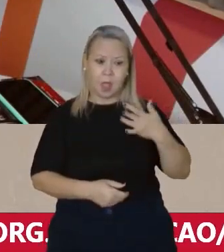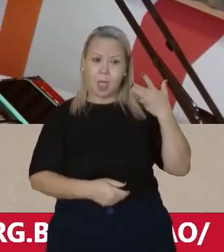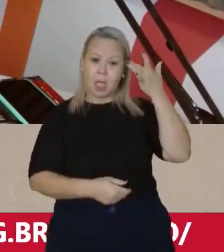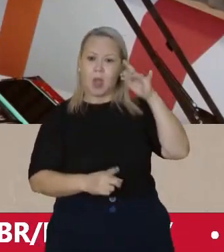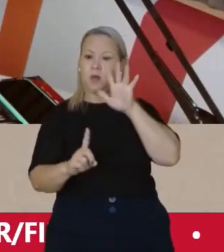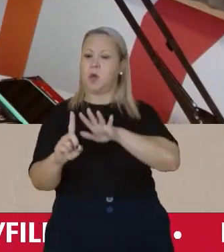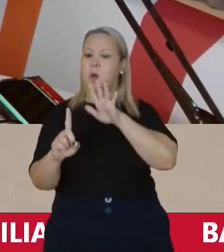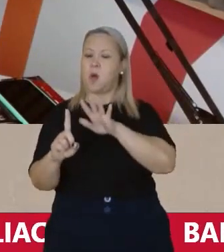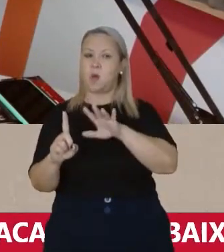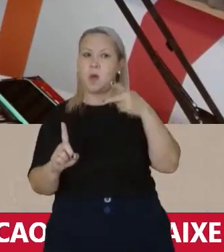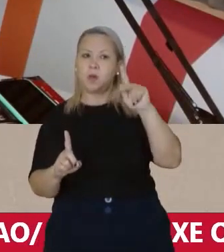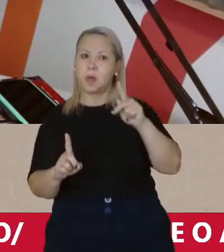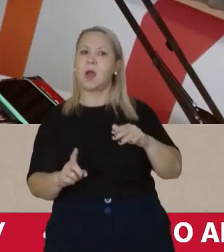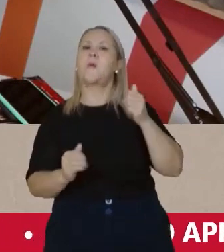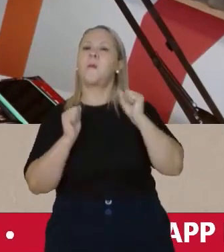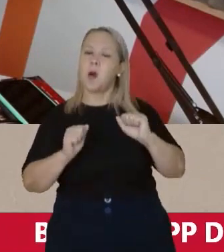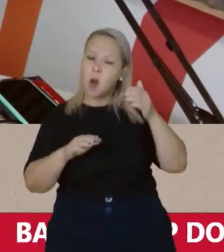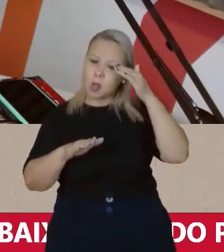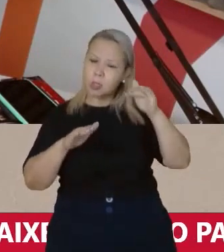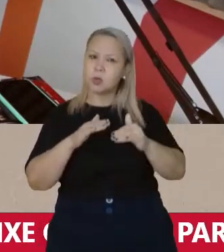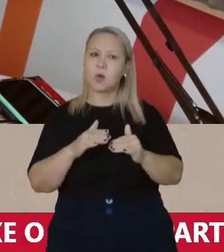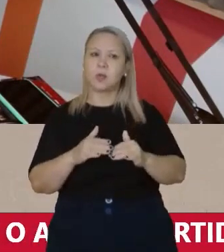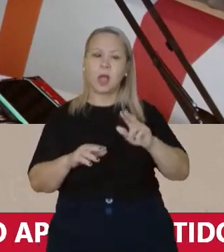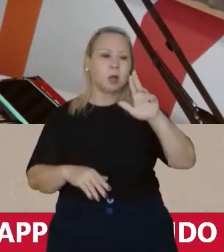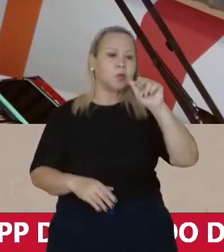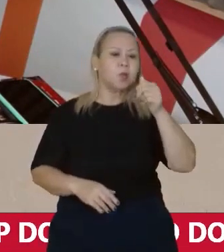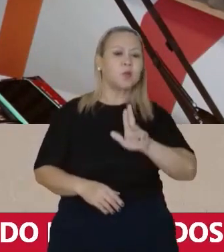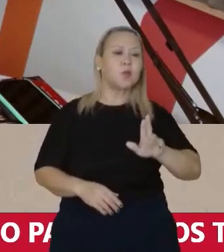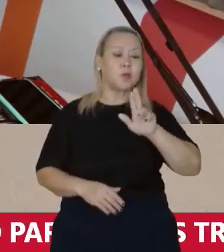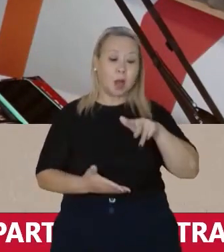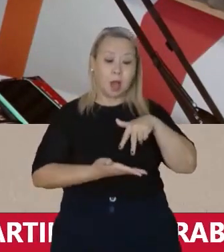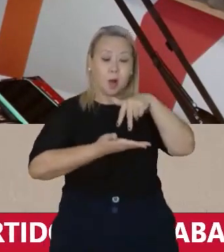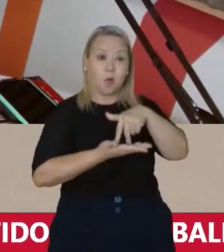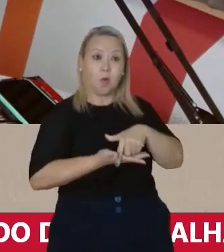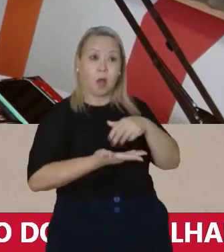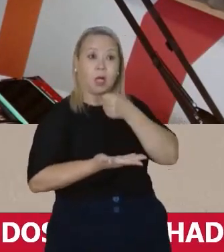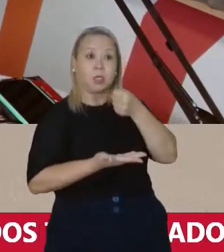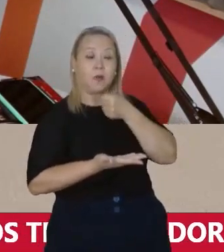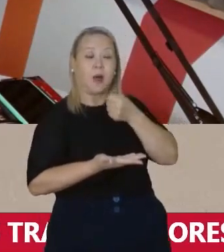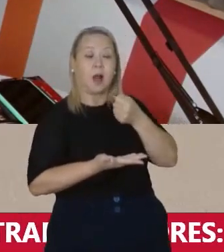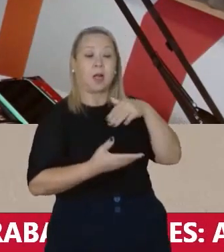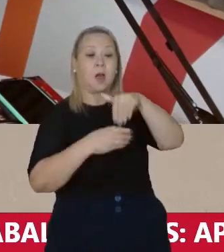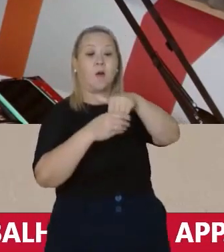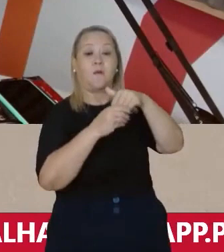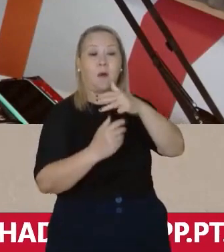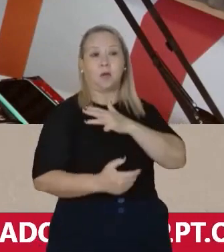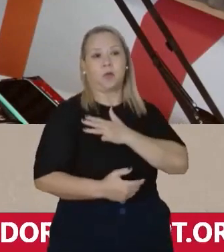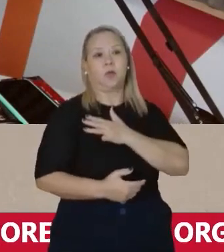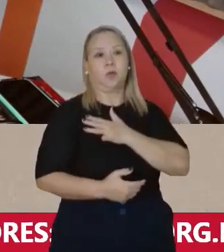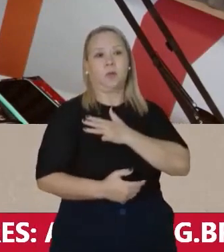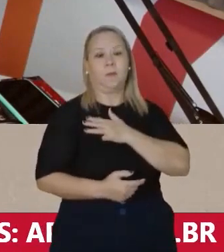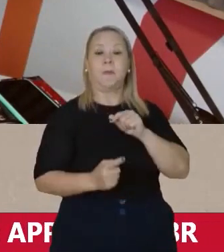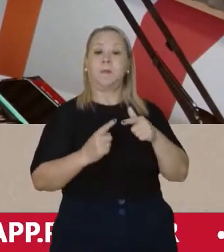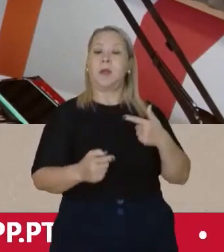são livres para discordar, inclusive politicamente de mim. Agora, eu nunca usarei meu púlpito para dizer amo Lula, voto em Lula, embora eu o ame, embora